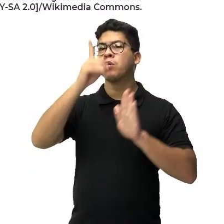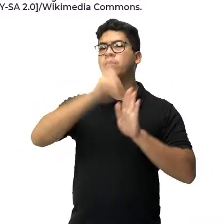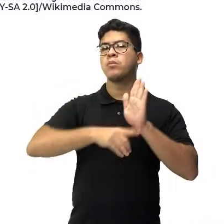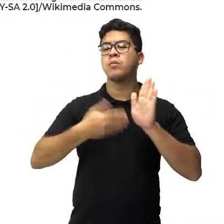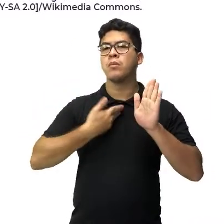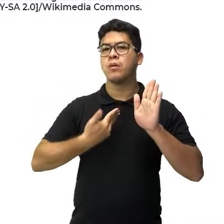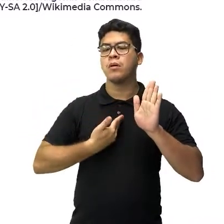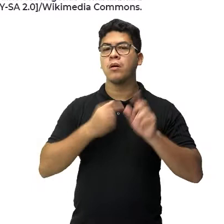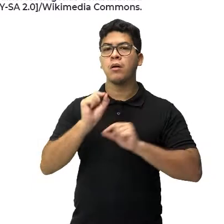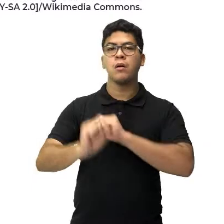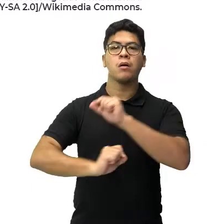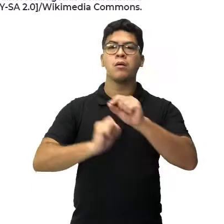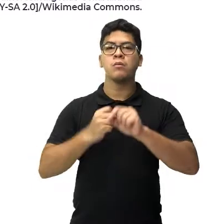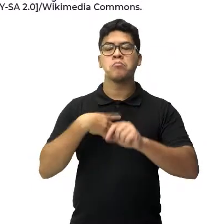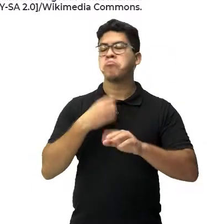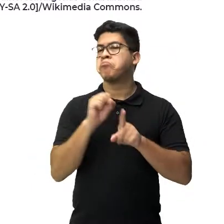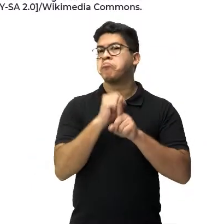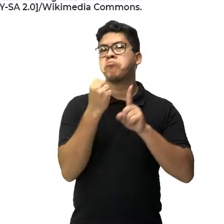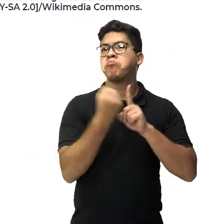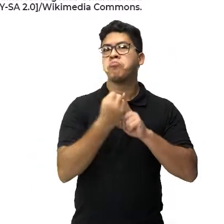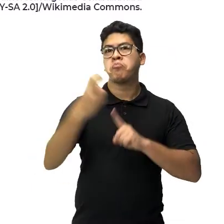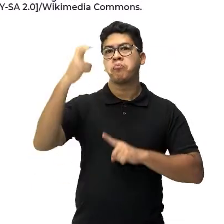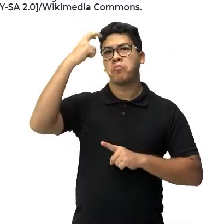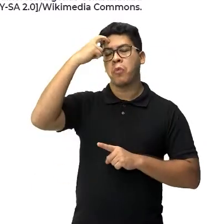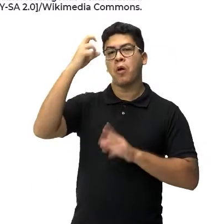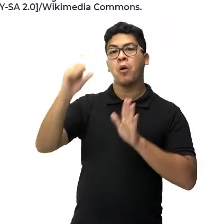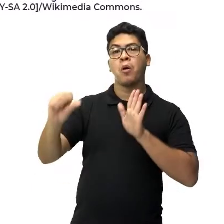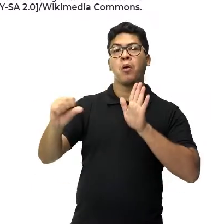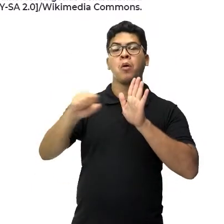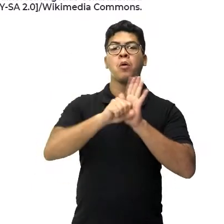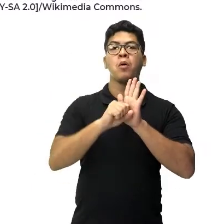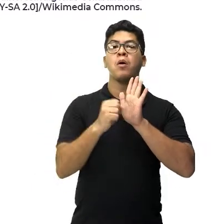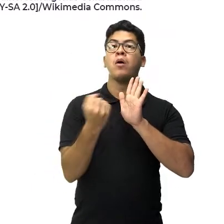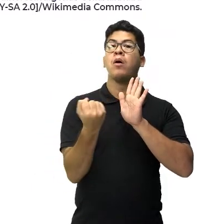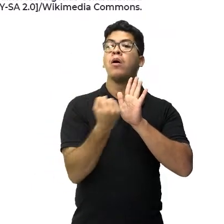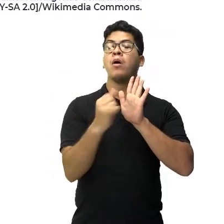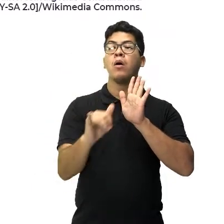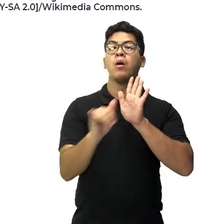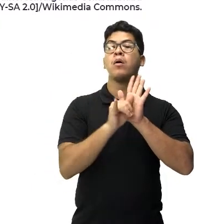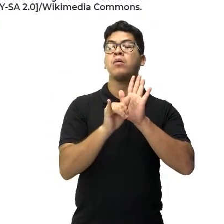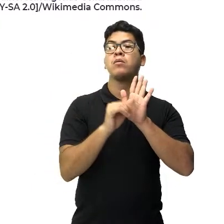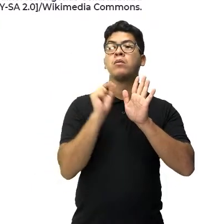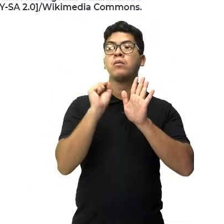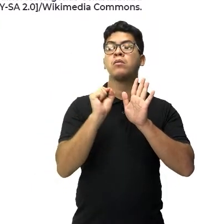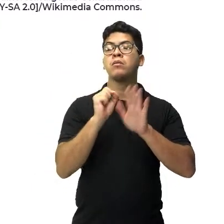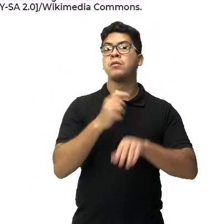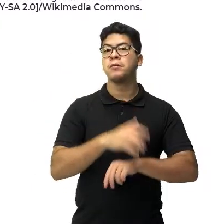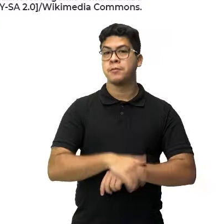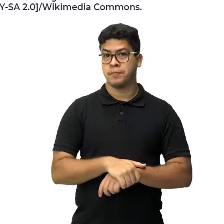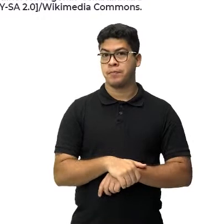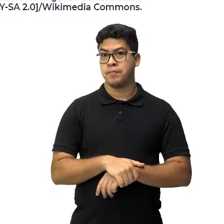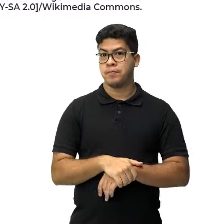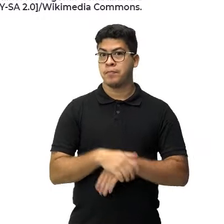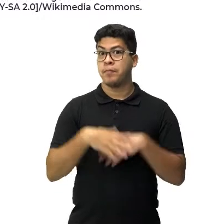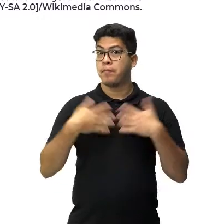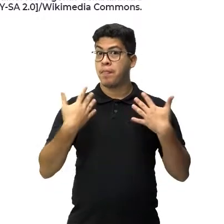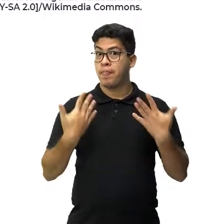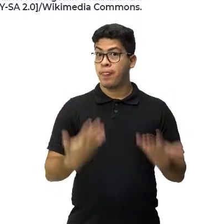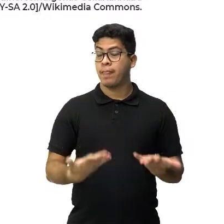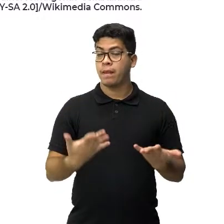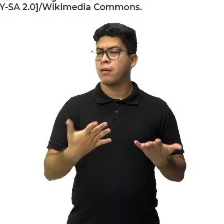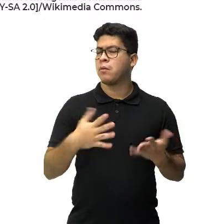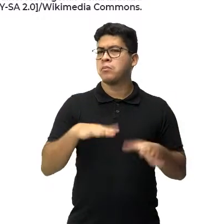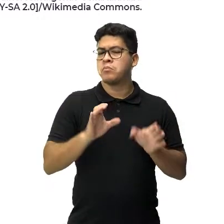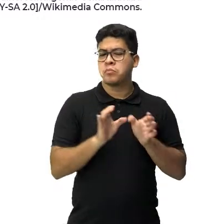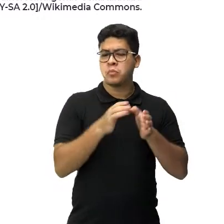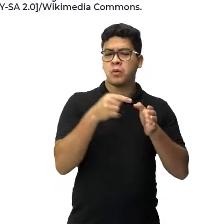sua identidade sociocultural. Está crescendo cada vez mais na juventude indígena. Essa categoria